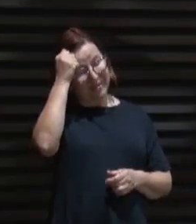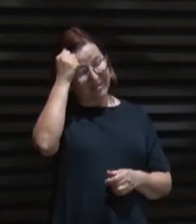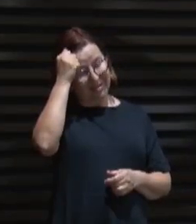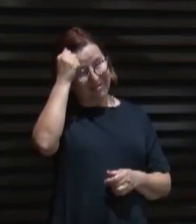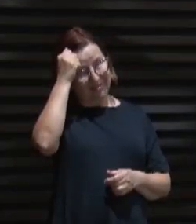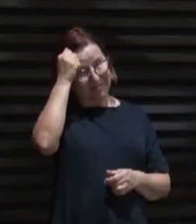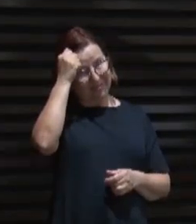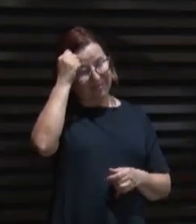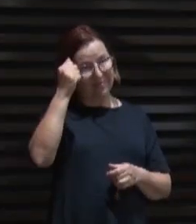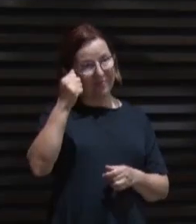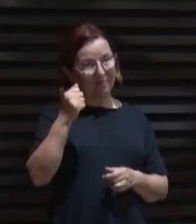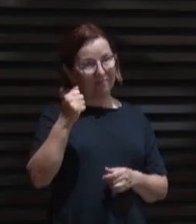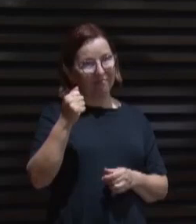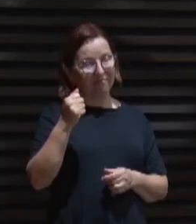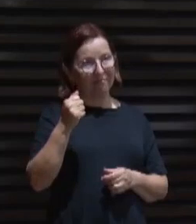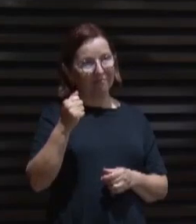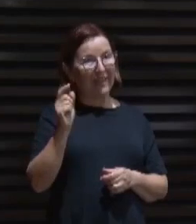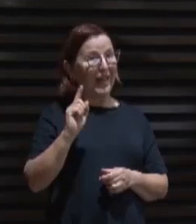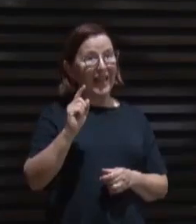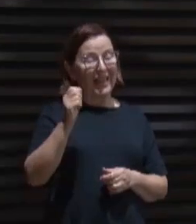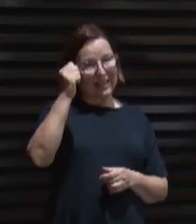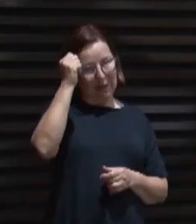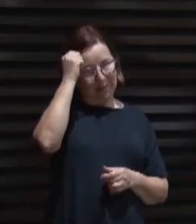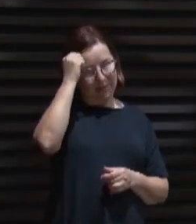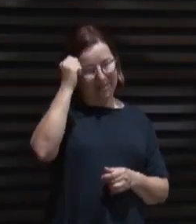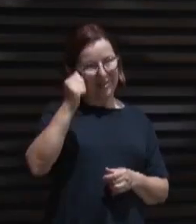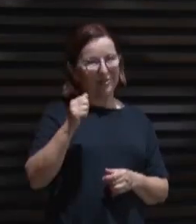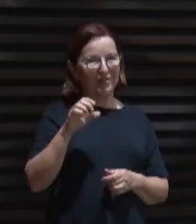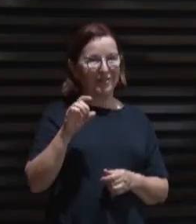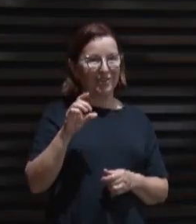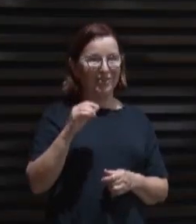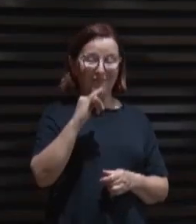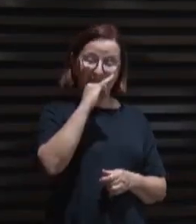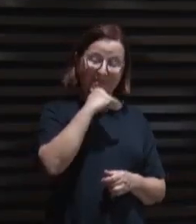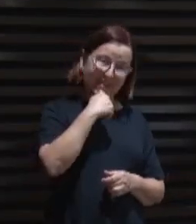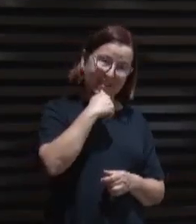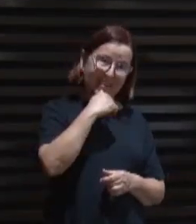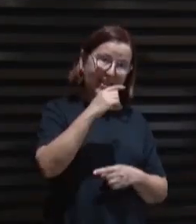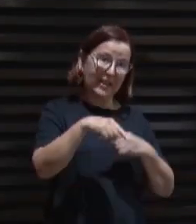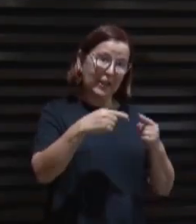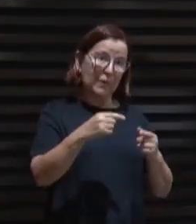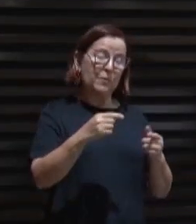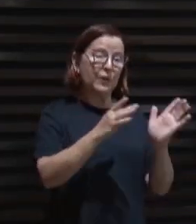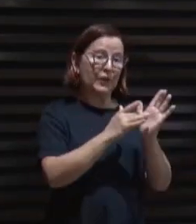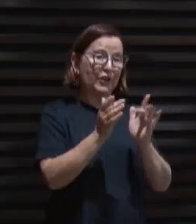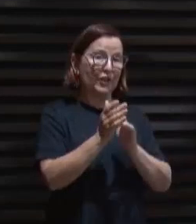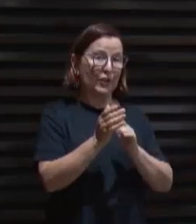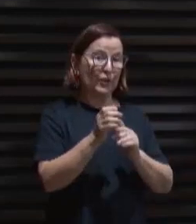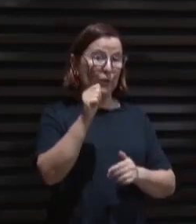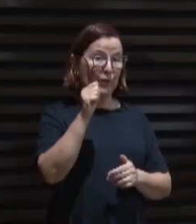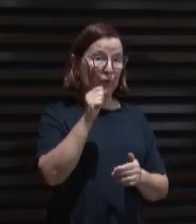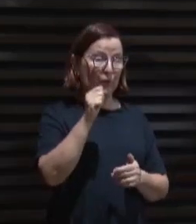vida. Judas não teve arrependimento, ele teve remorso depois da condenação de Jesus. Mateus